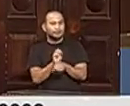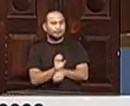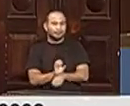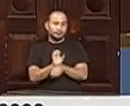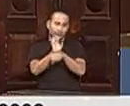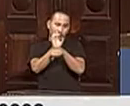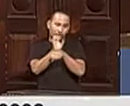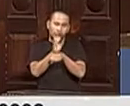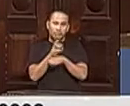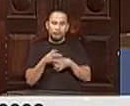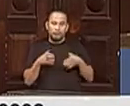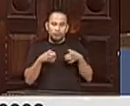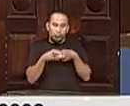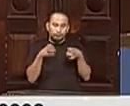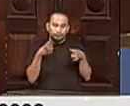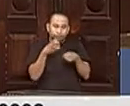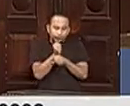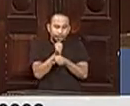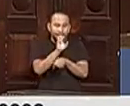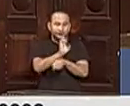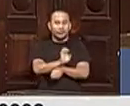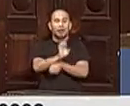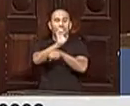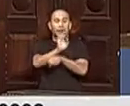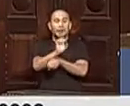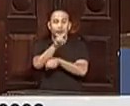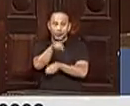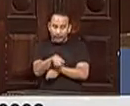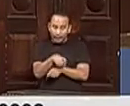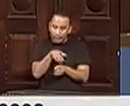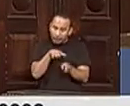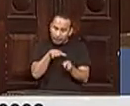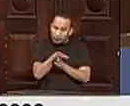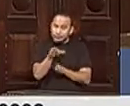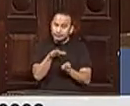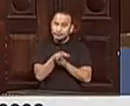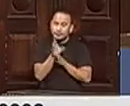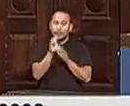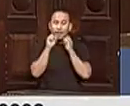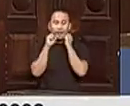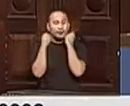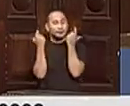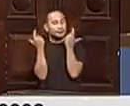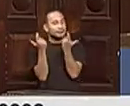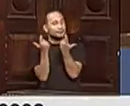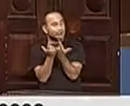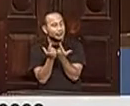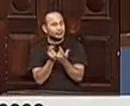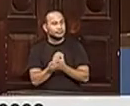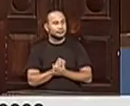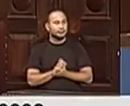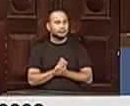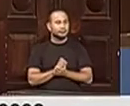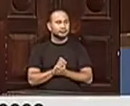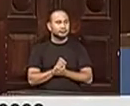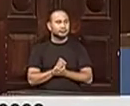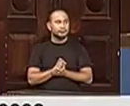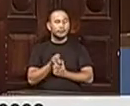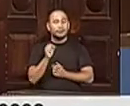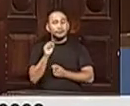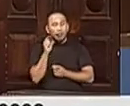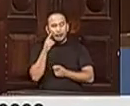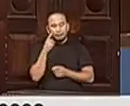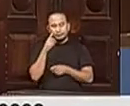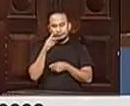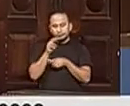o Tribunal de Contas do Estado, que é um órgão auxiliar à Assembleia Legislativa, que fiscaliza